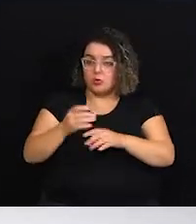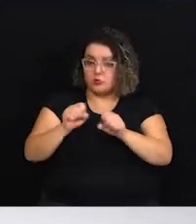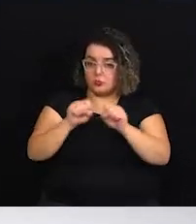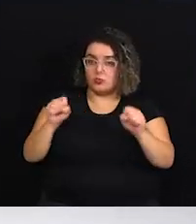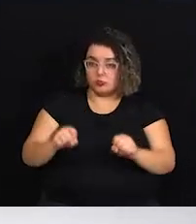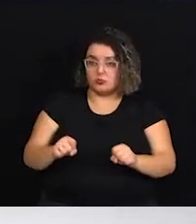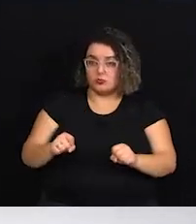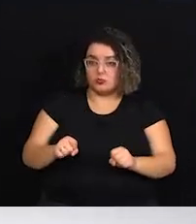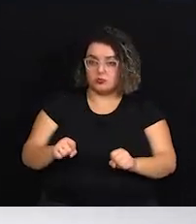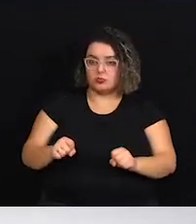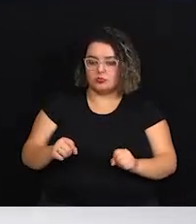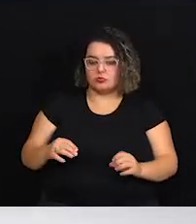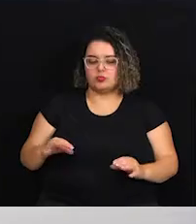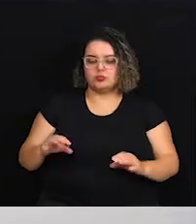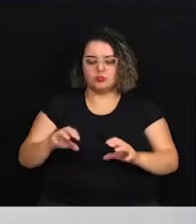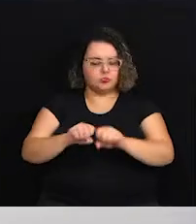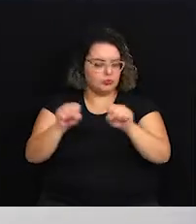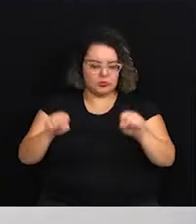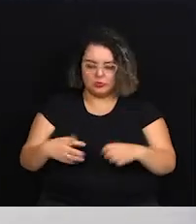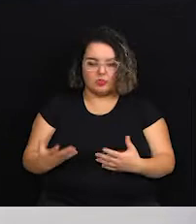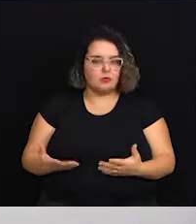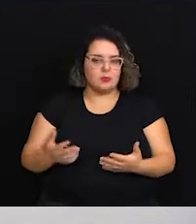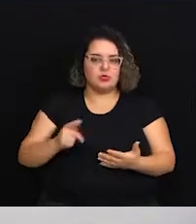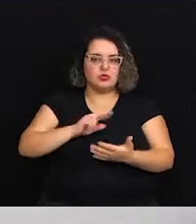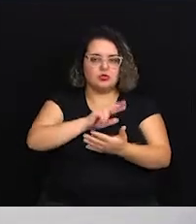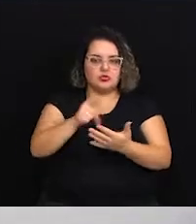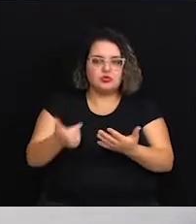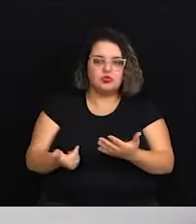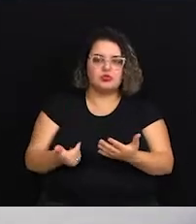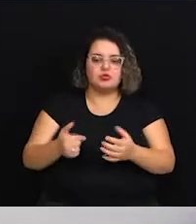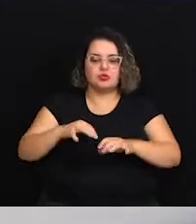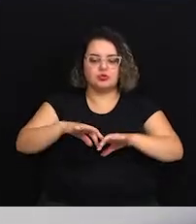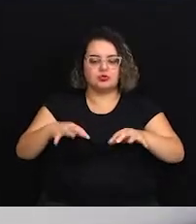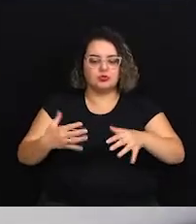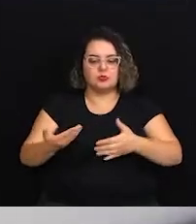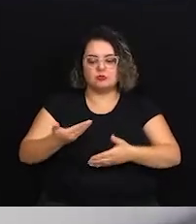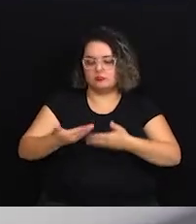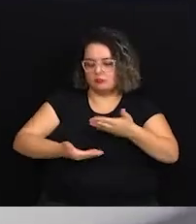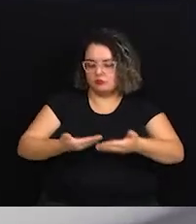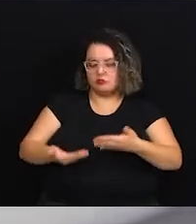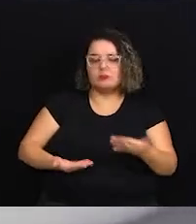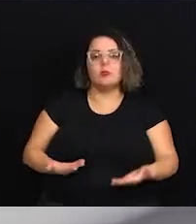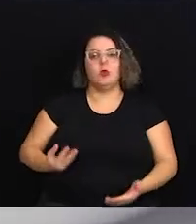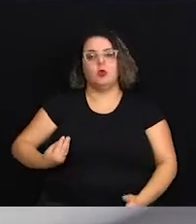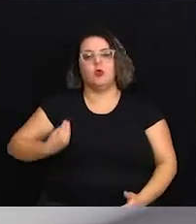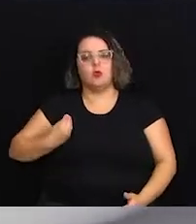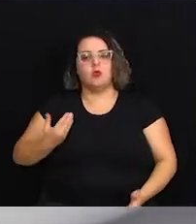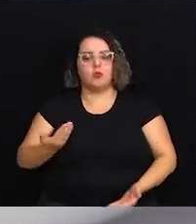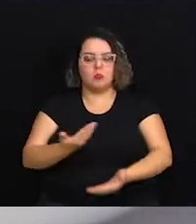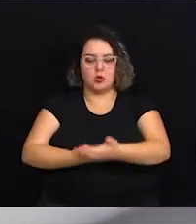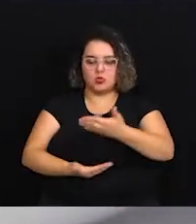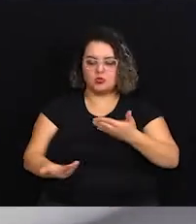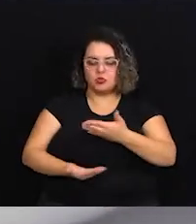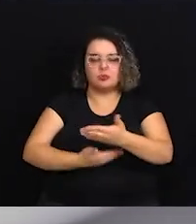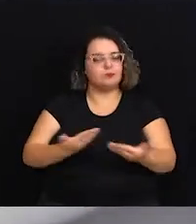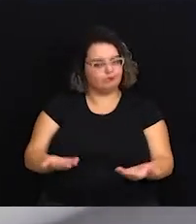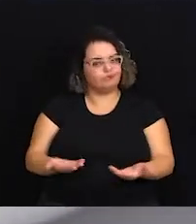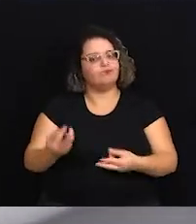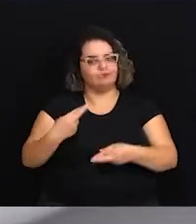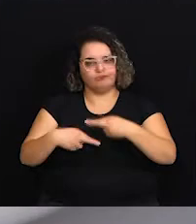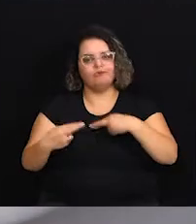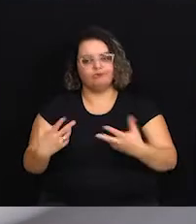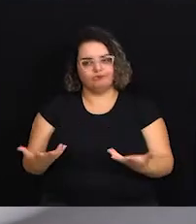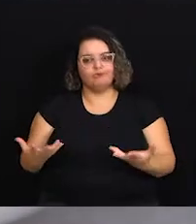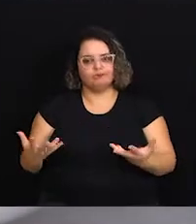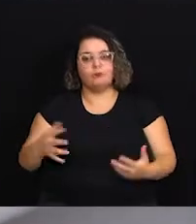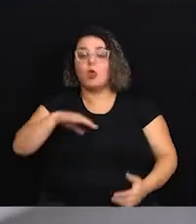sistema multiespécie. Então, somos um sistema de algumas espécies que dividem a vida juntos. E aí, com essa aproximação